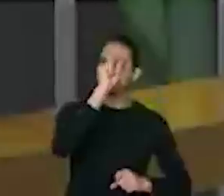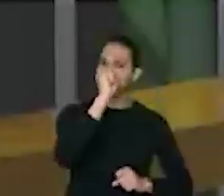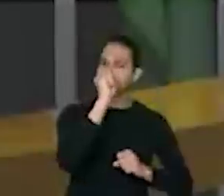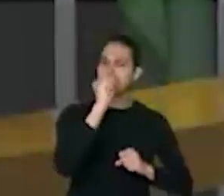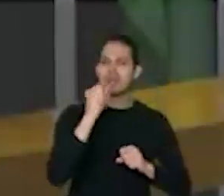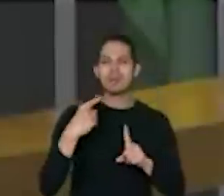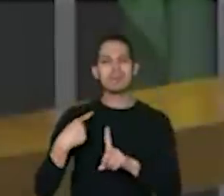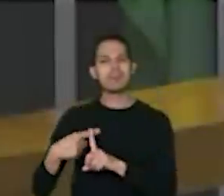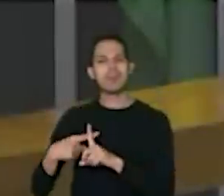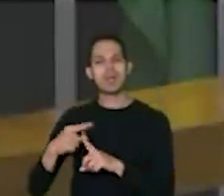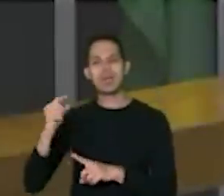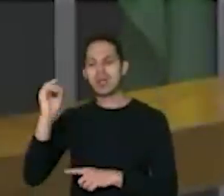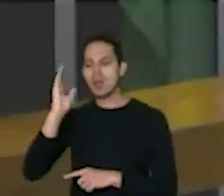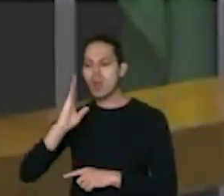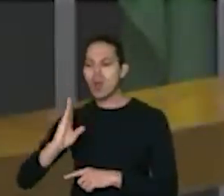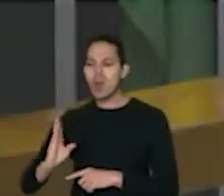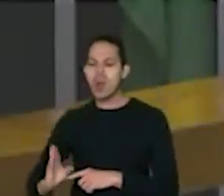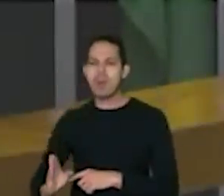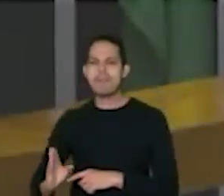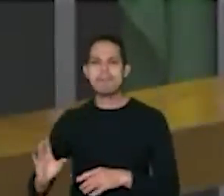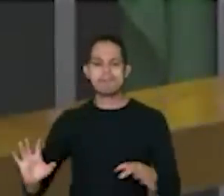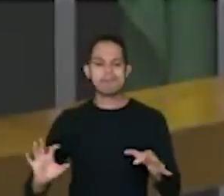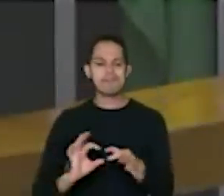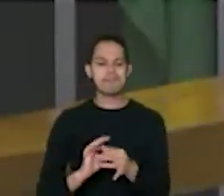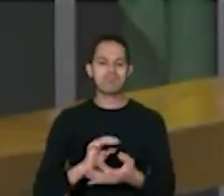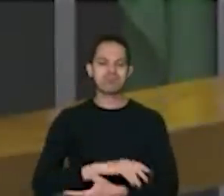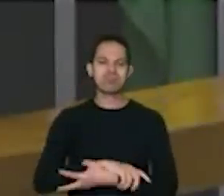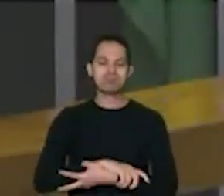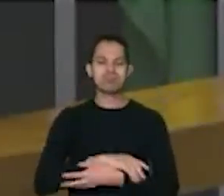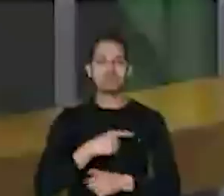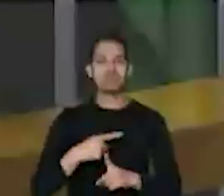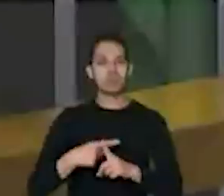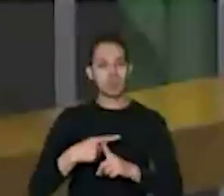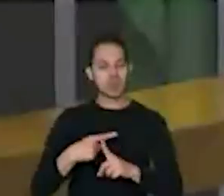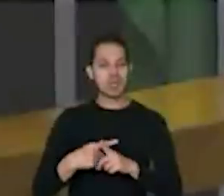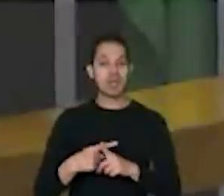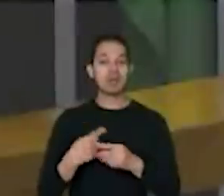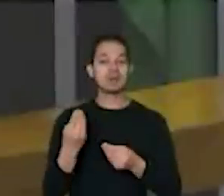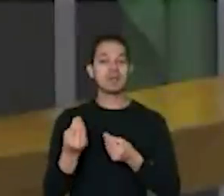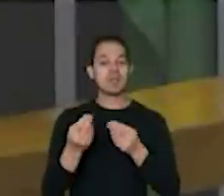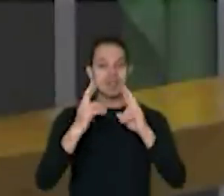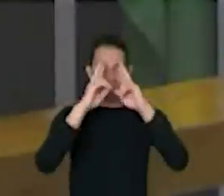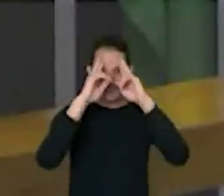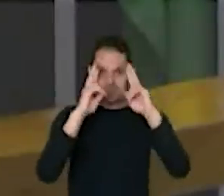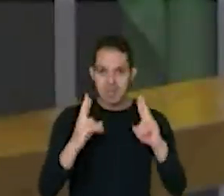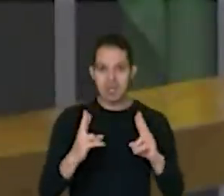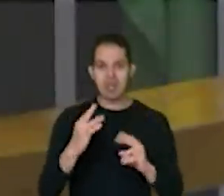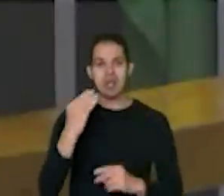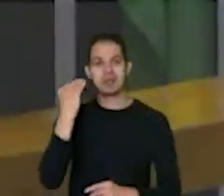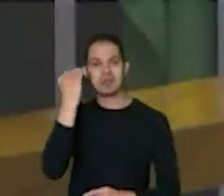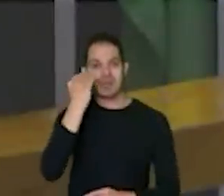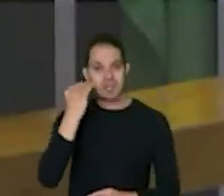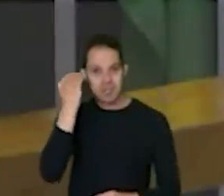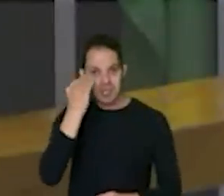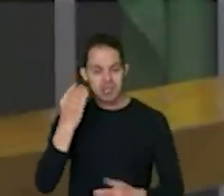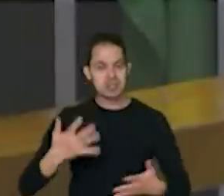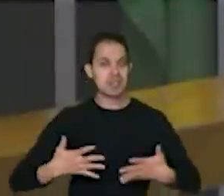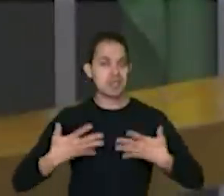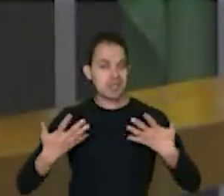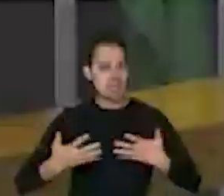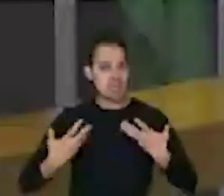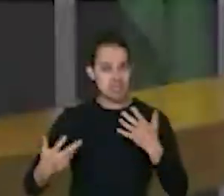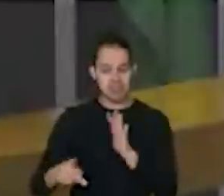Brasil recebeu também o Japão através do respeito experiência e alegria do brasileiro